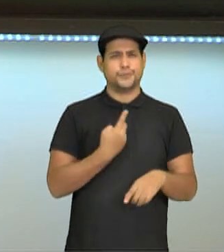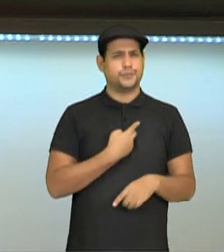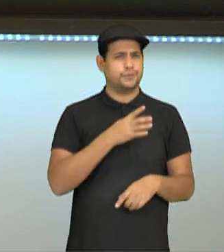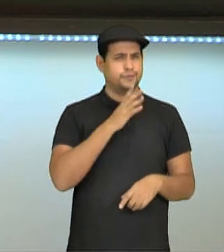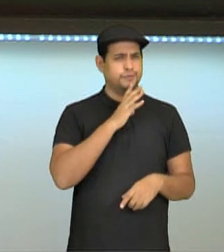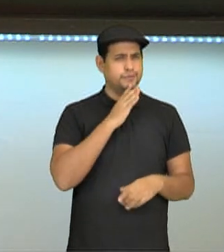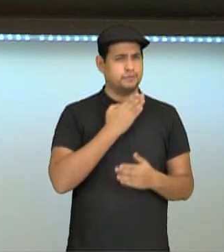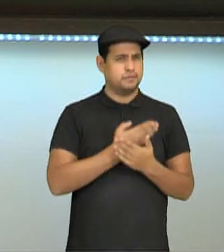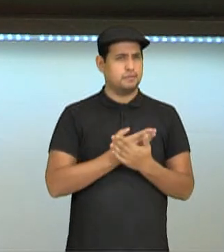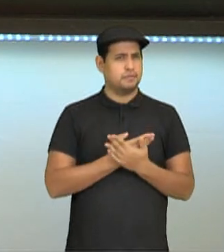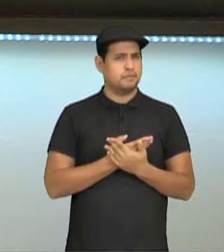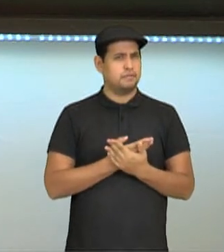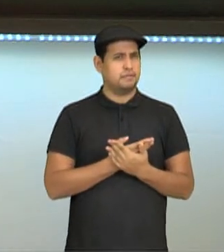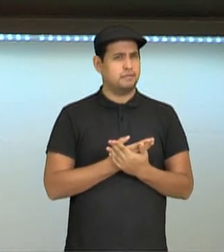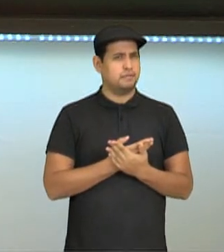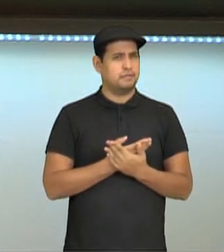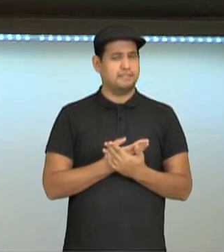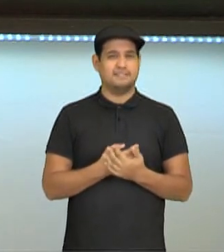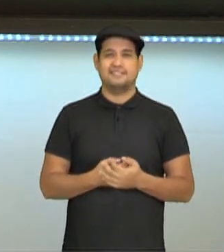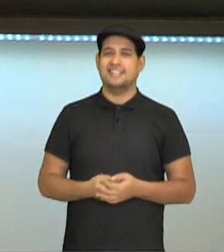conhecemos nesta aula? Bom,